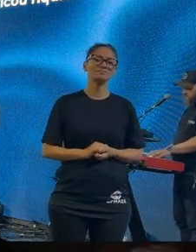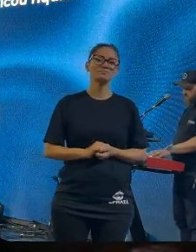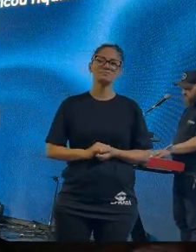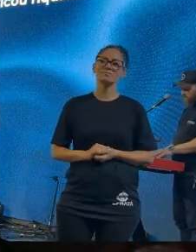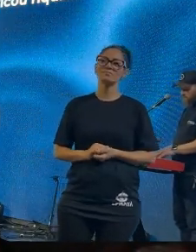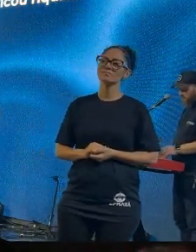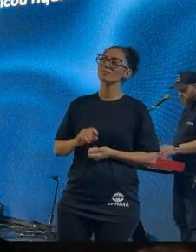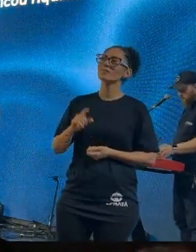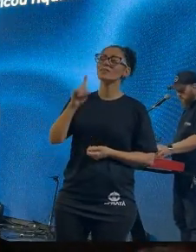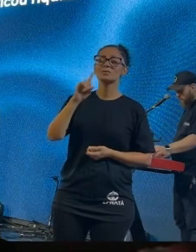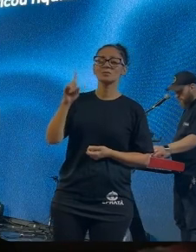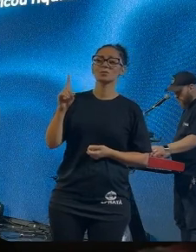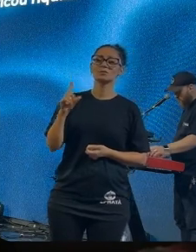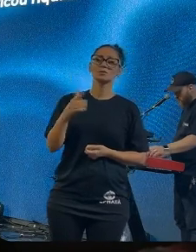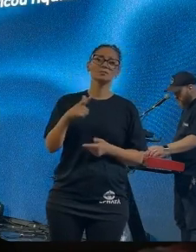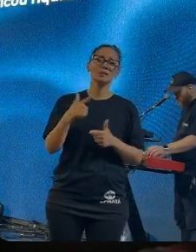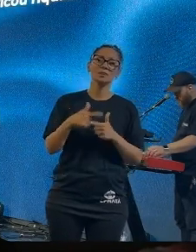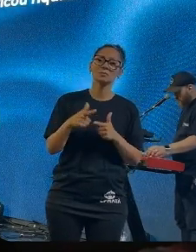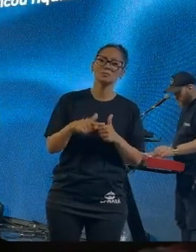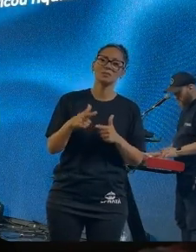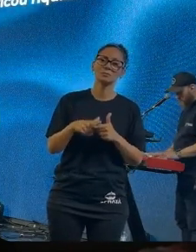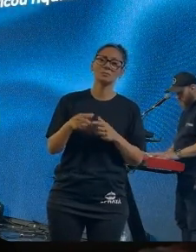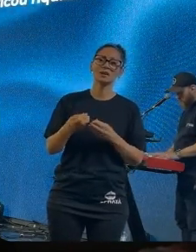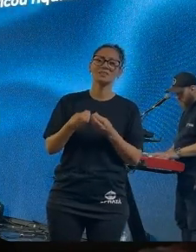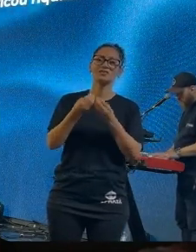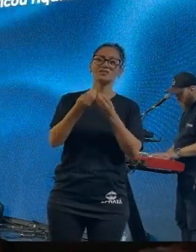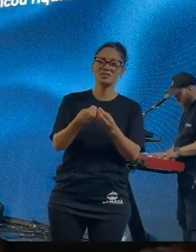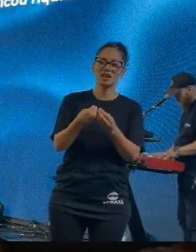Deus não tem problema em te dar riquezas.